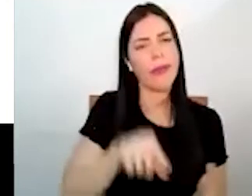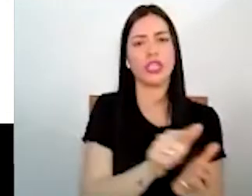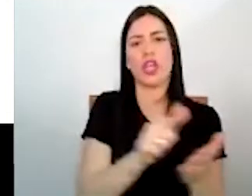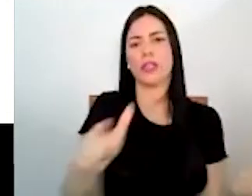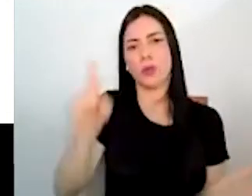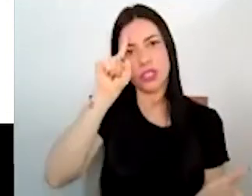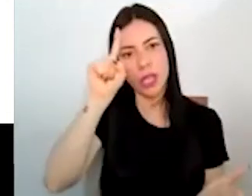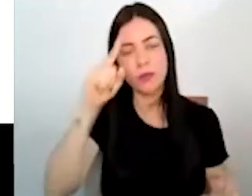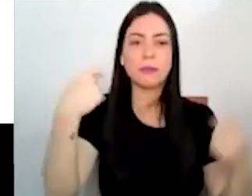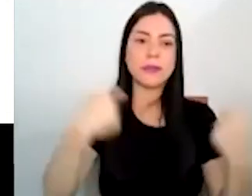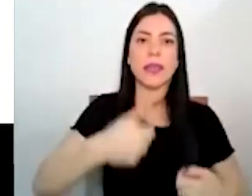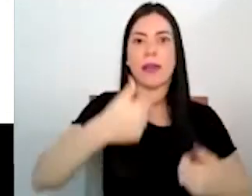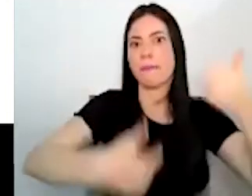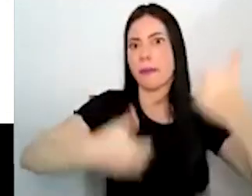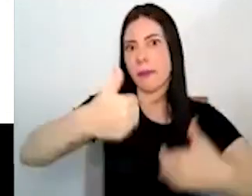e que ela partia